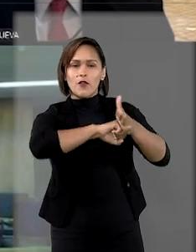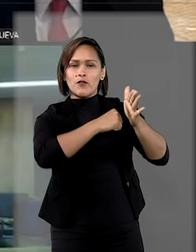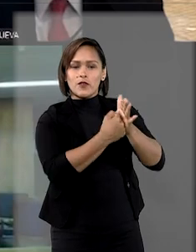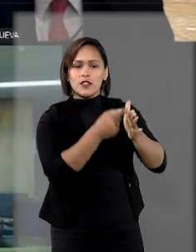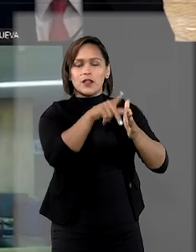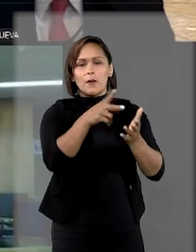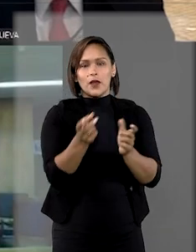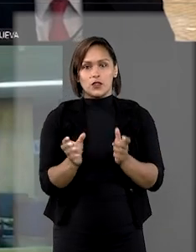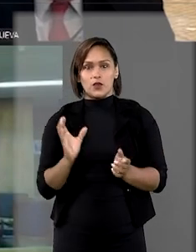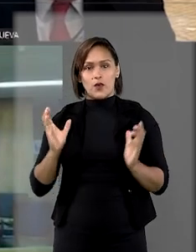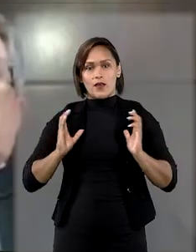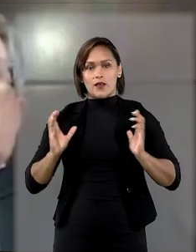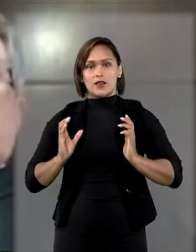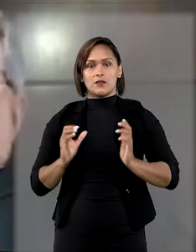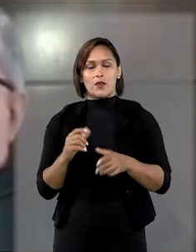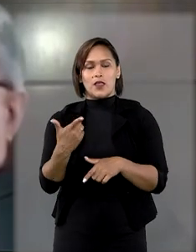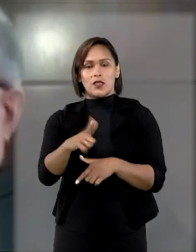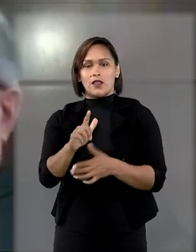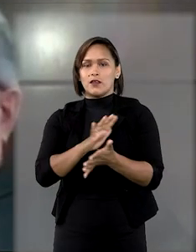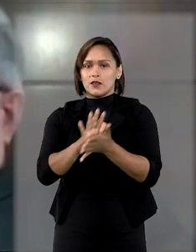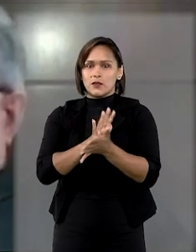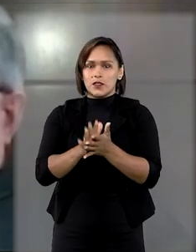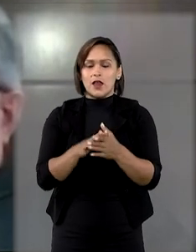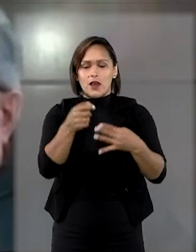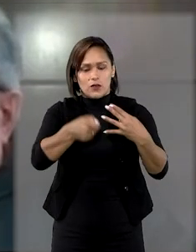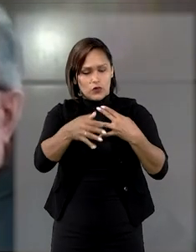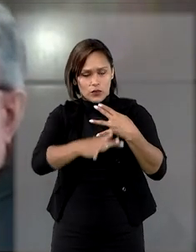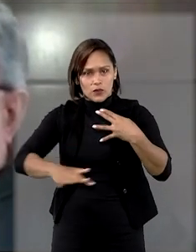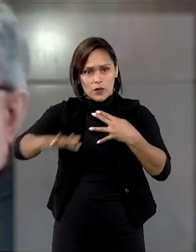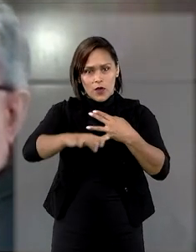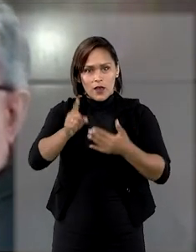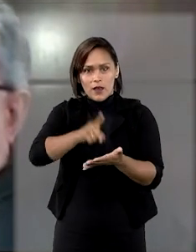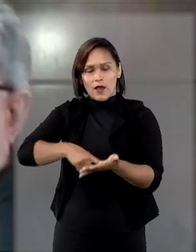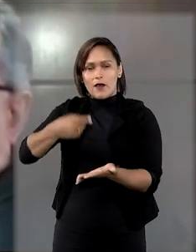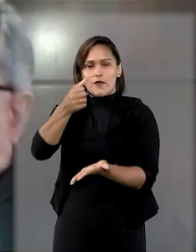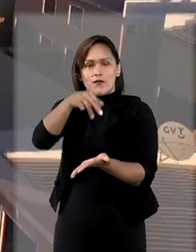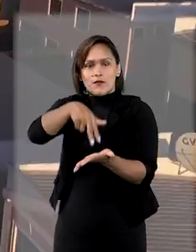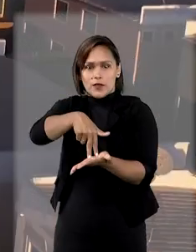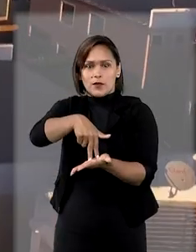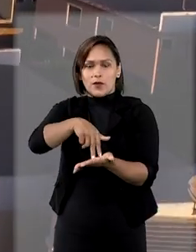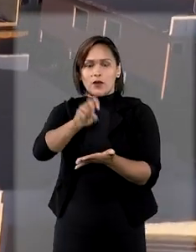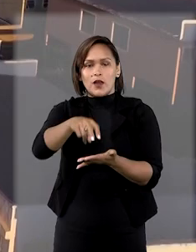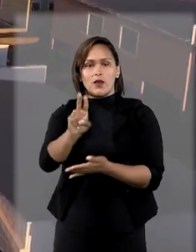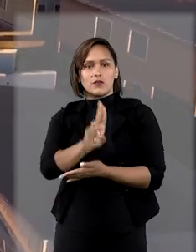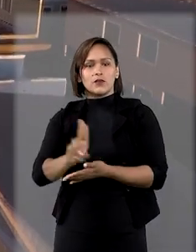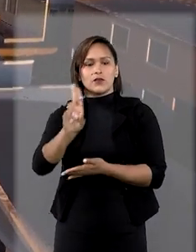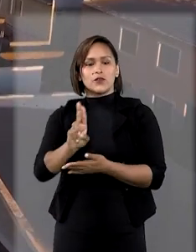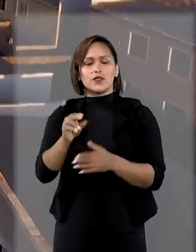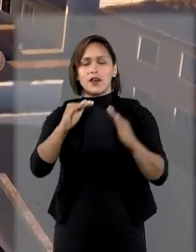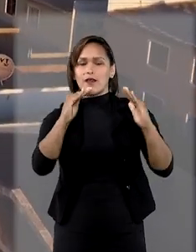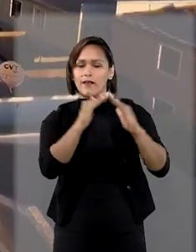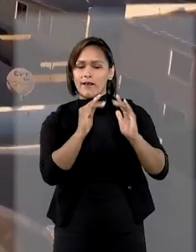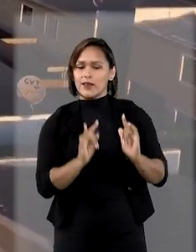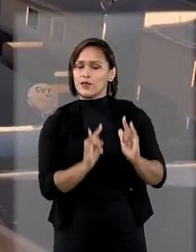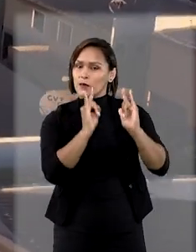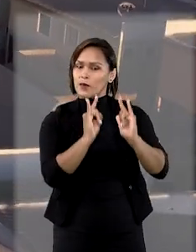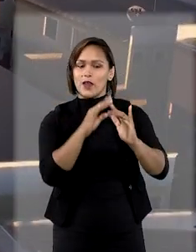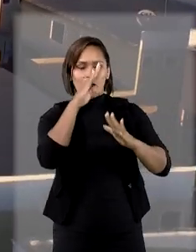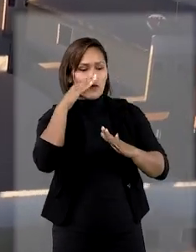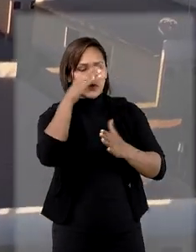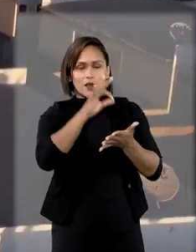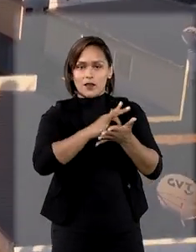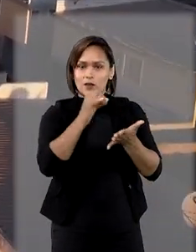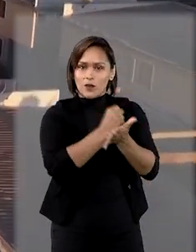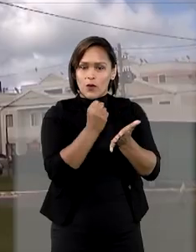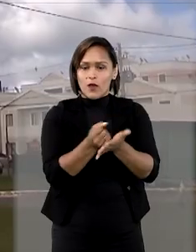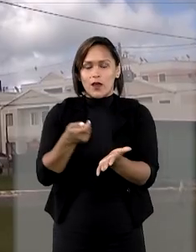do enriquecimento sem causa, a jurisprudência do STJ se firmou no sentido de que a utilização do imóvel, objeto do